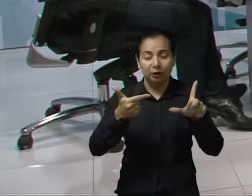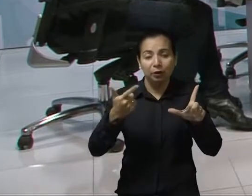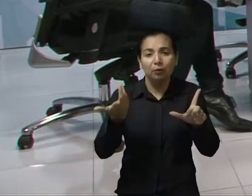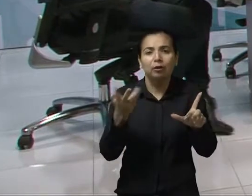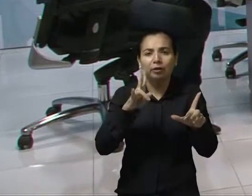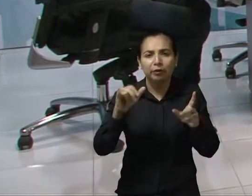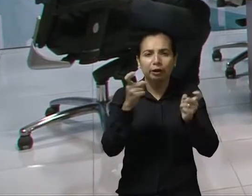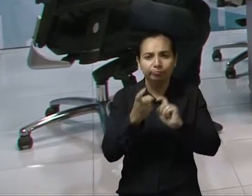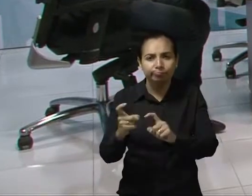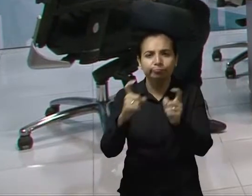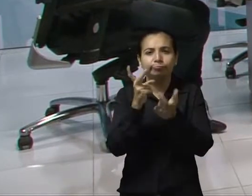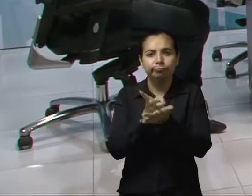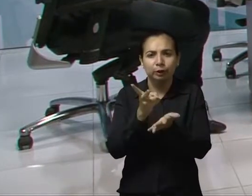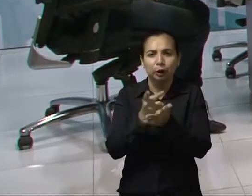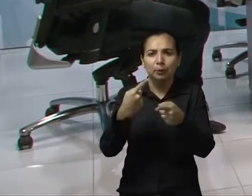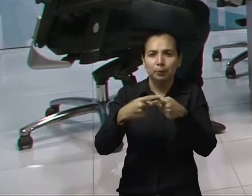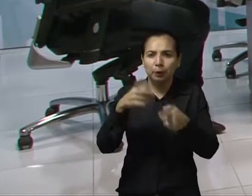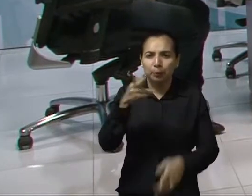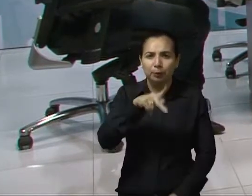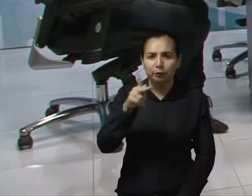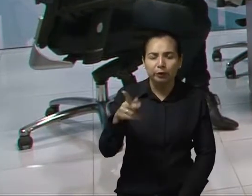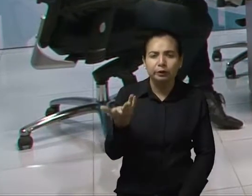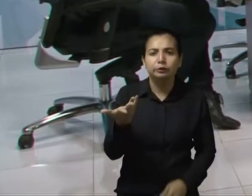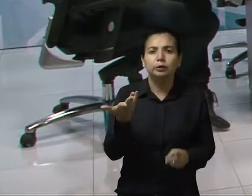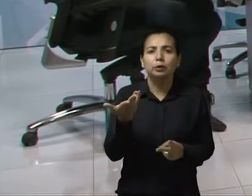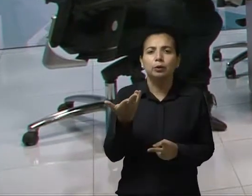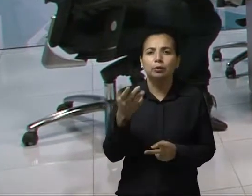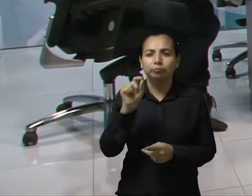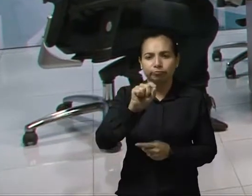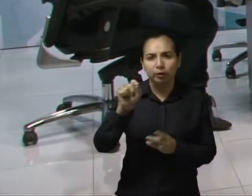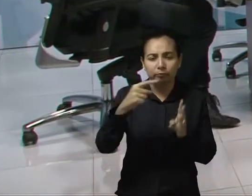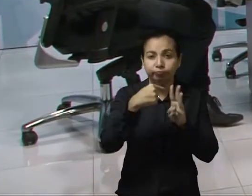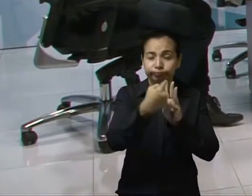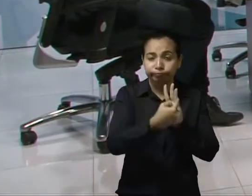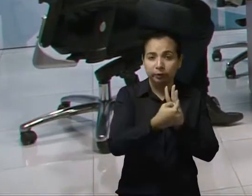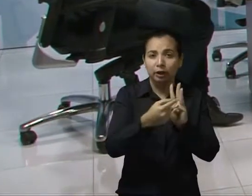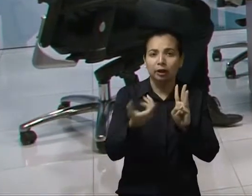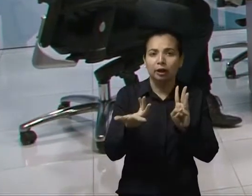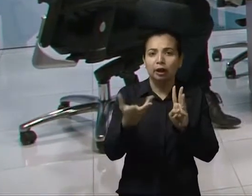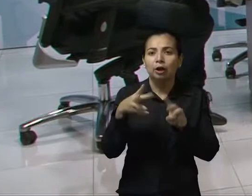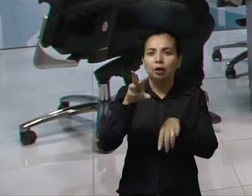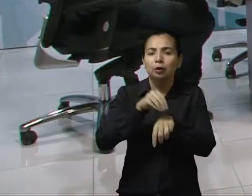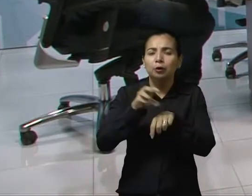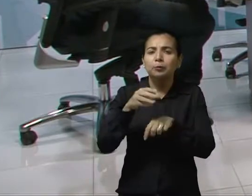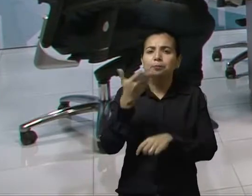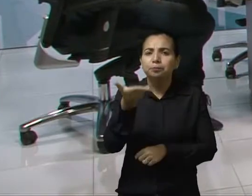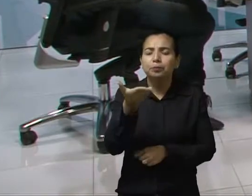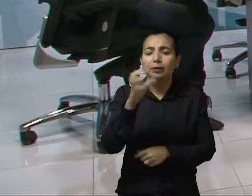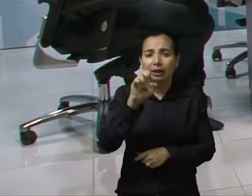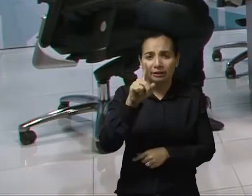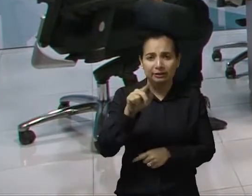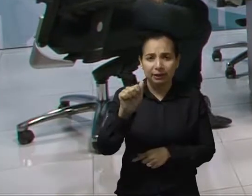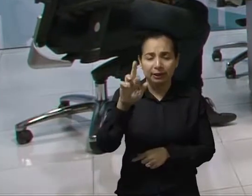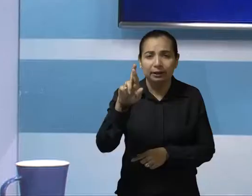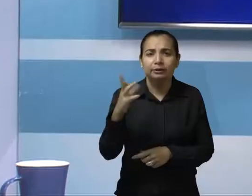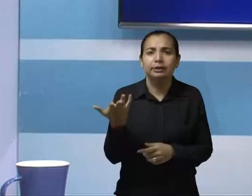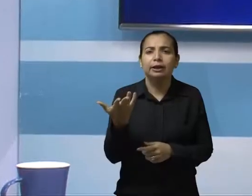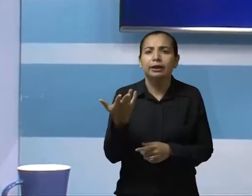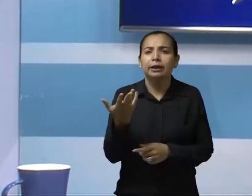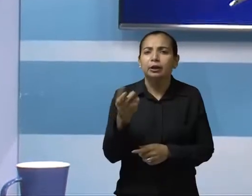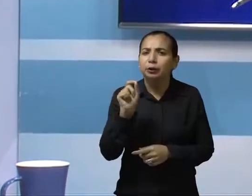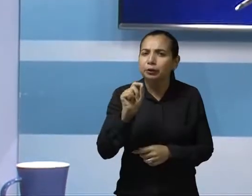é surpreendente, professor César, Cláudio, que acabo de ouvir de você. Você praticamente faz um apelo